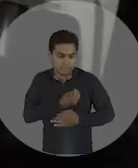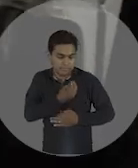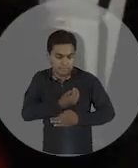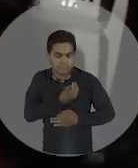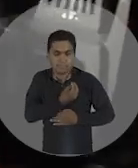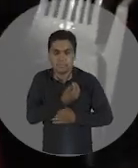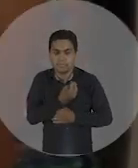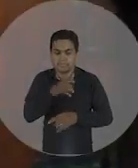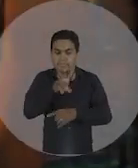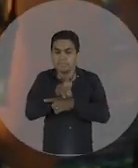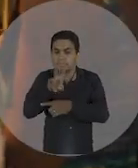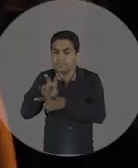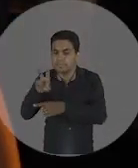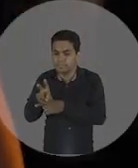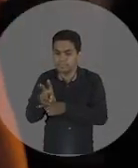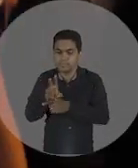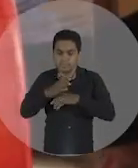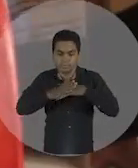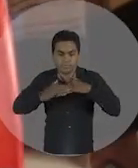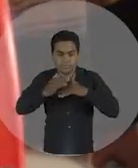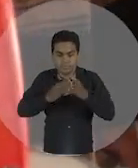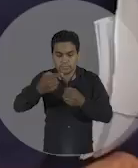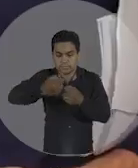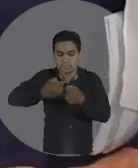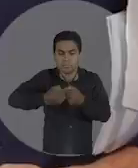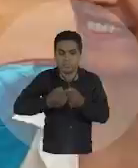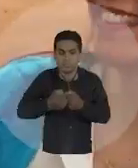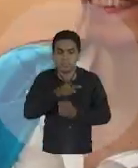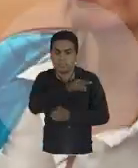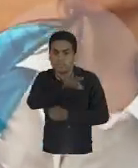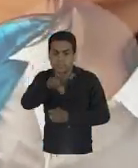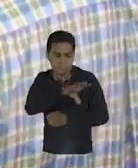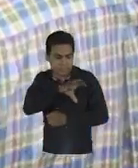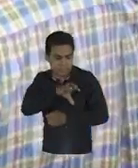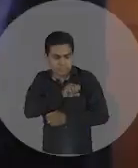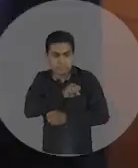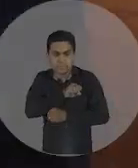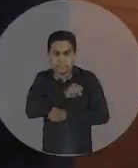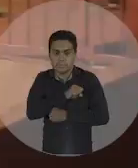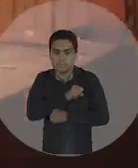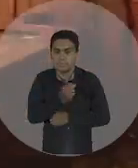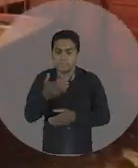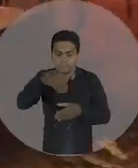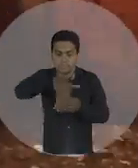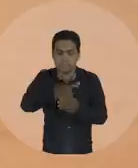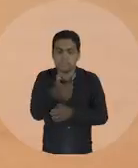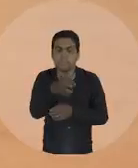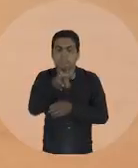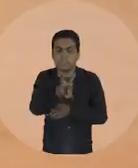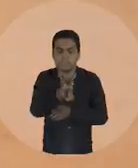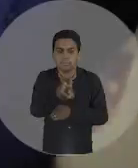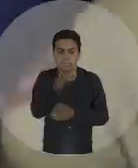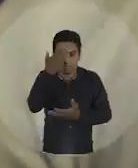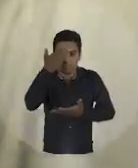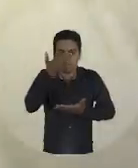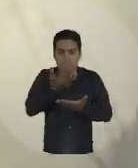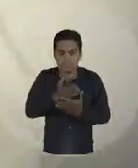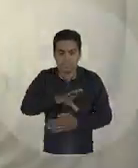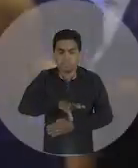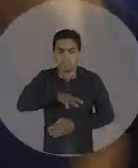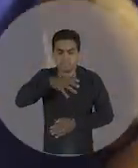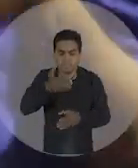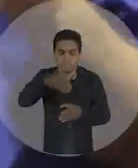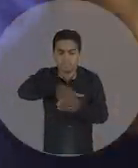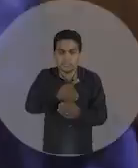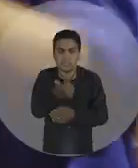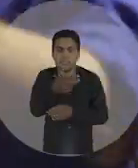viver. Pra cuidar com carinho da nossa cidade que a gente ama. O meu voto é 15, voto de